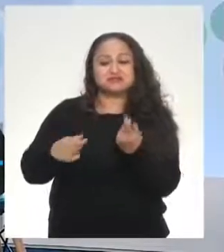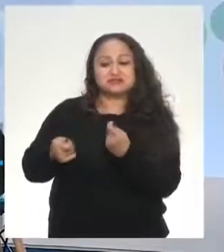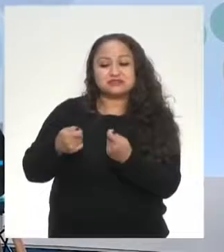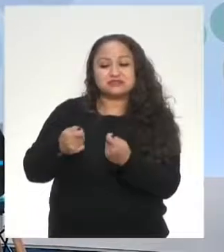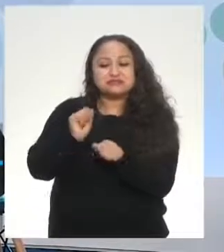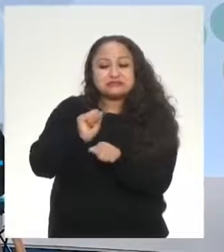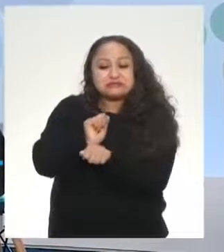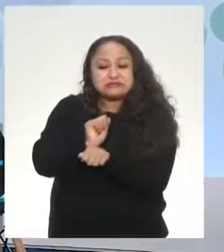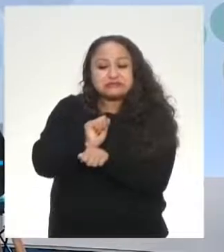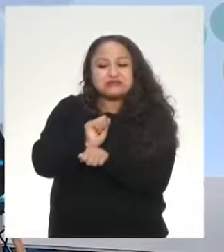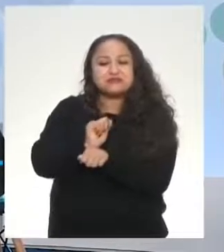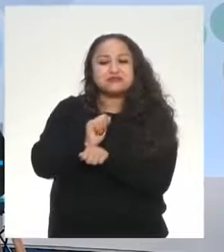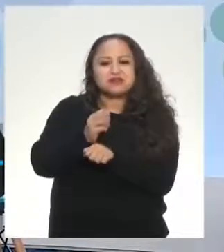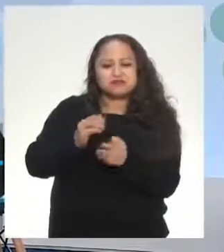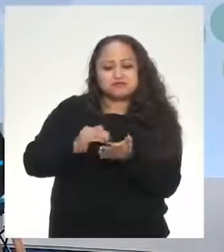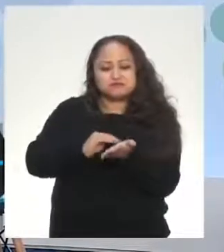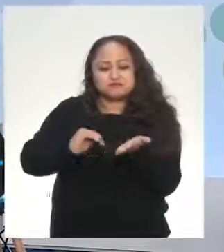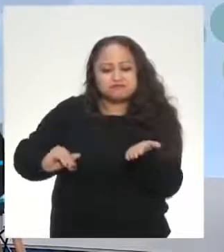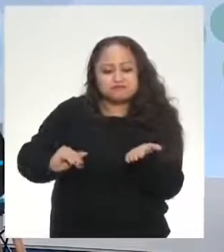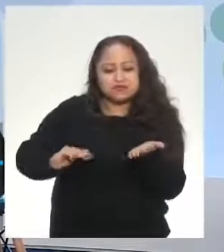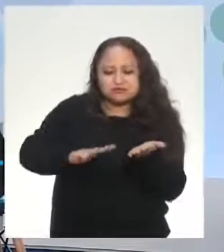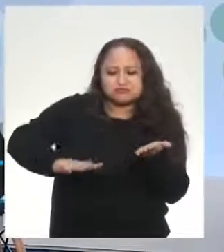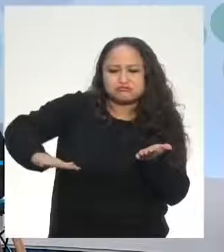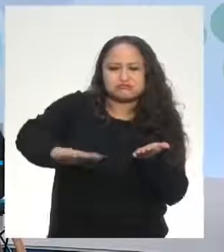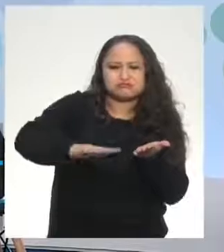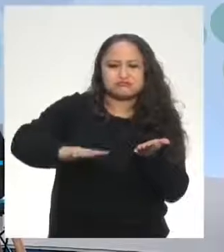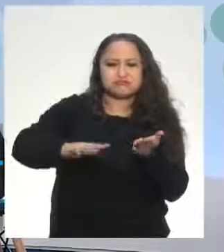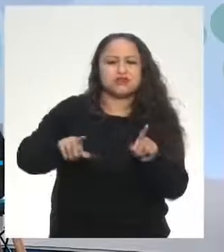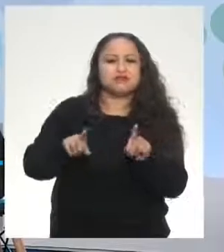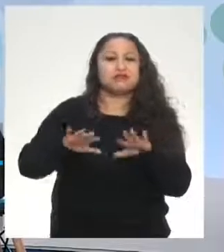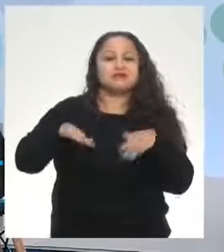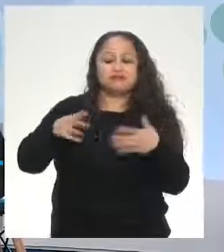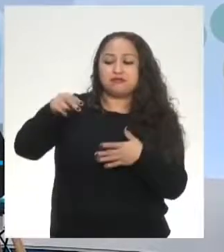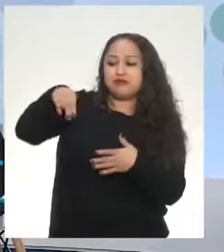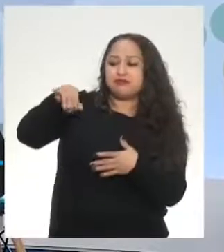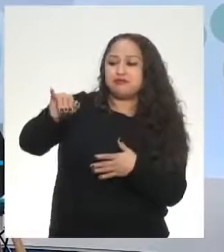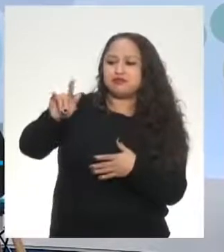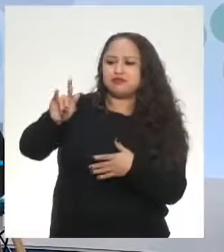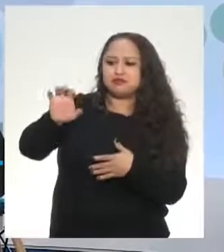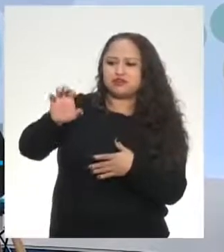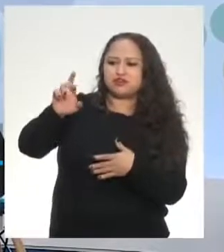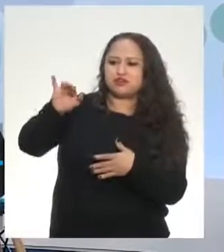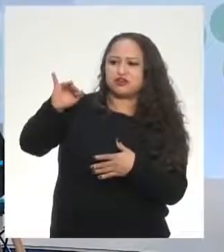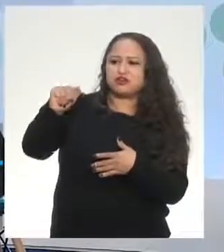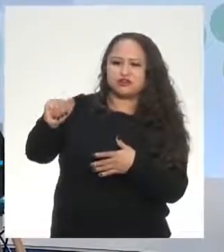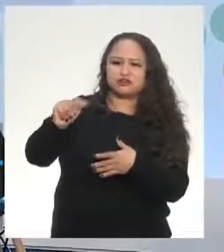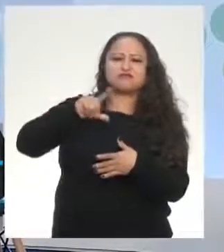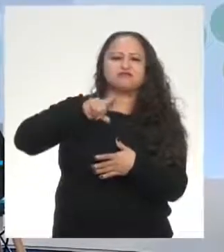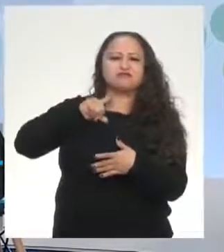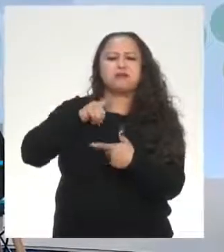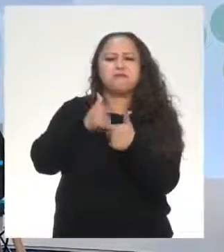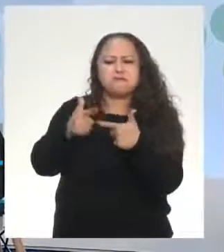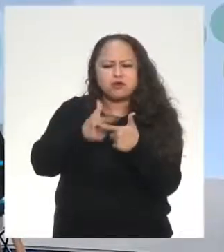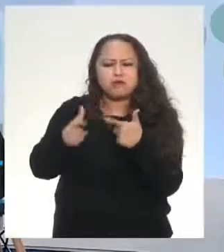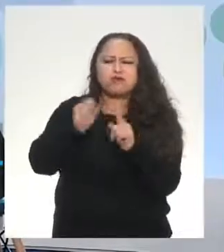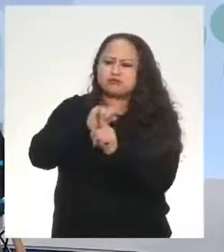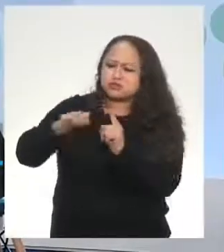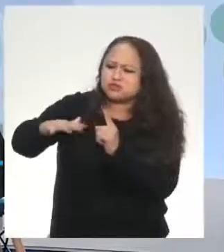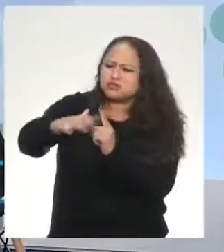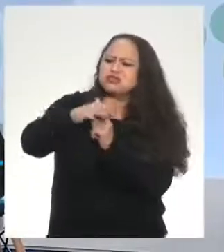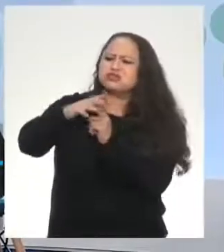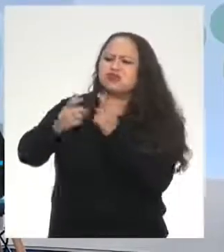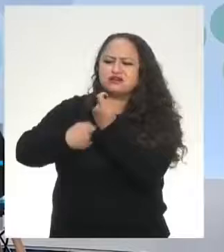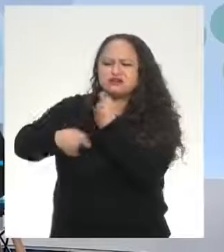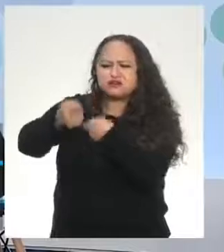perdendo o terreno aí. Então, a Nigéria, que está no continente africano, com seus problemas sociais, econômicos, lógico que vai sofrer